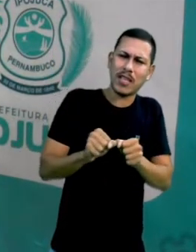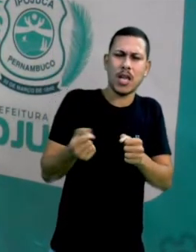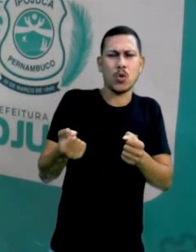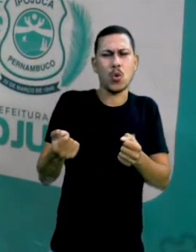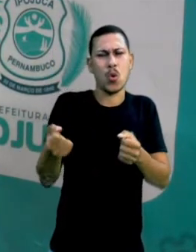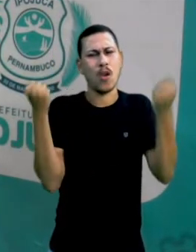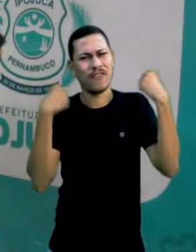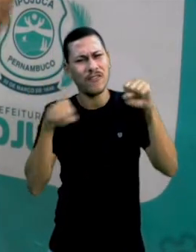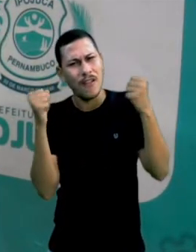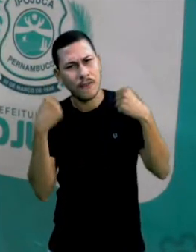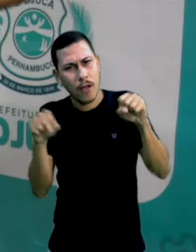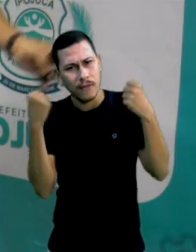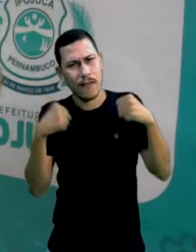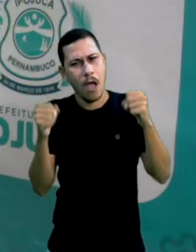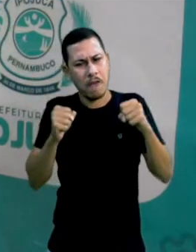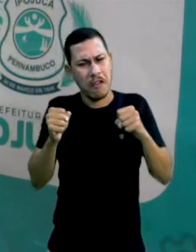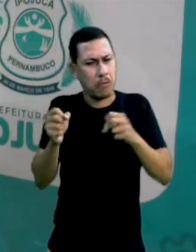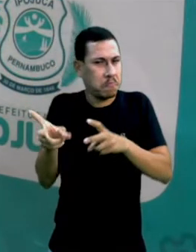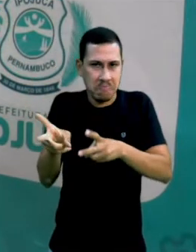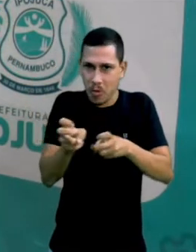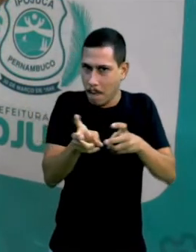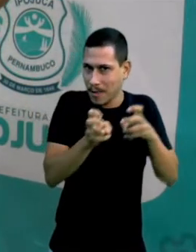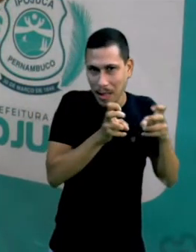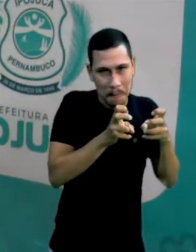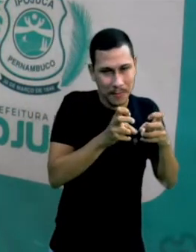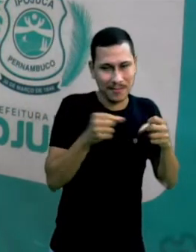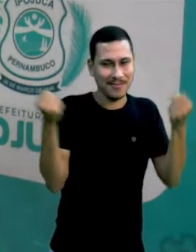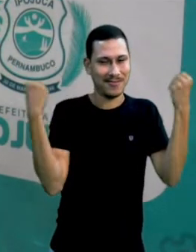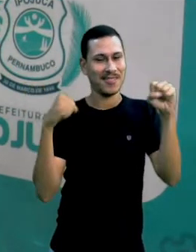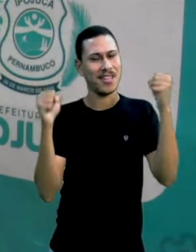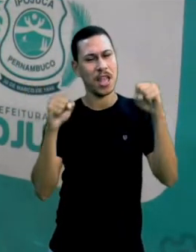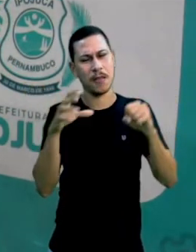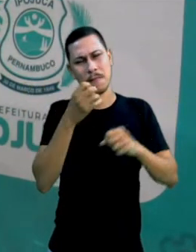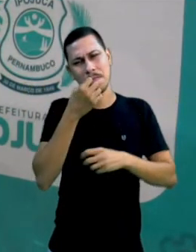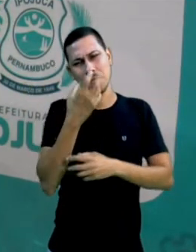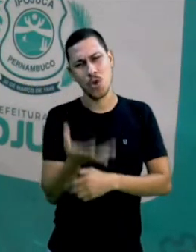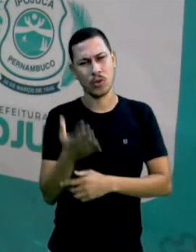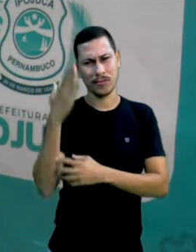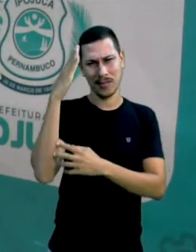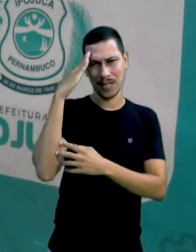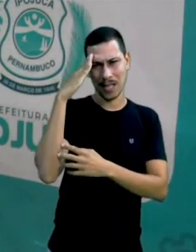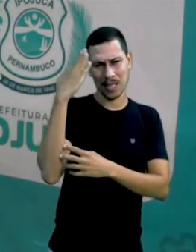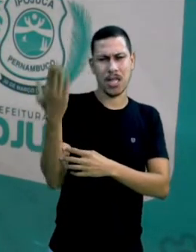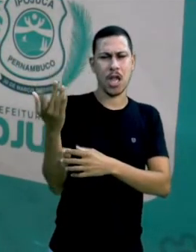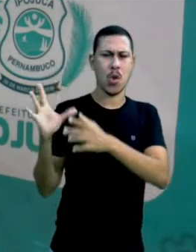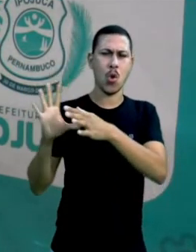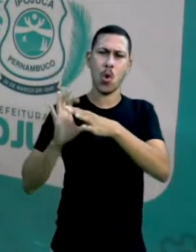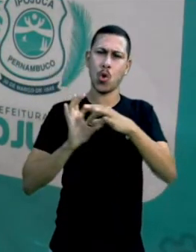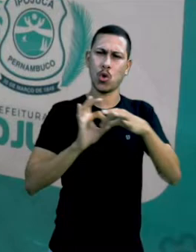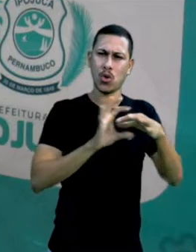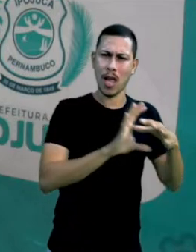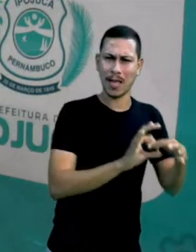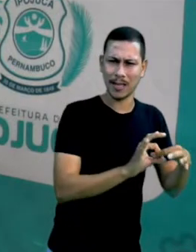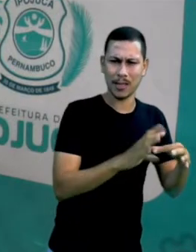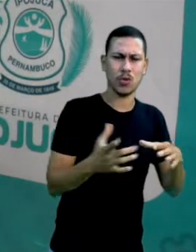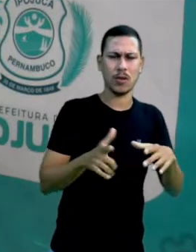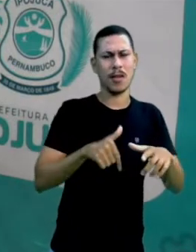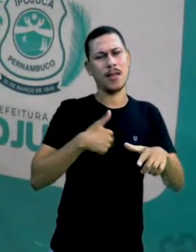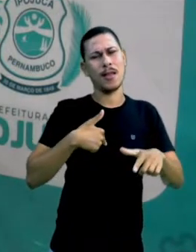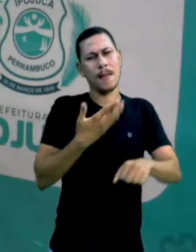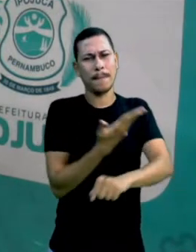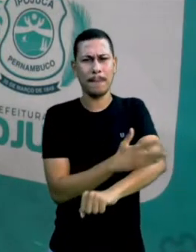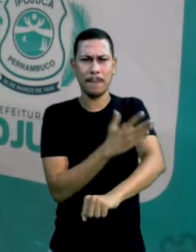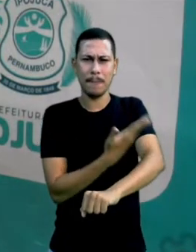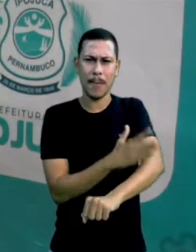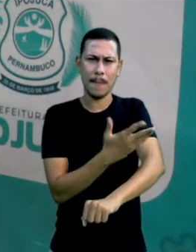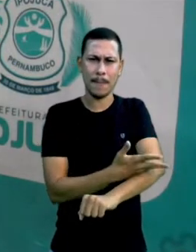que aquilo necessariamente é ginástica. Então, é sempre bom a gente entender o contexto em que tal prática está